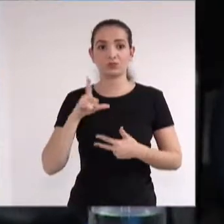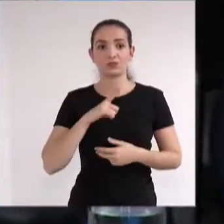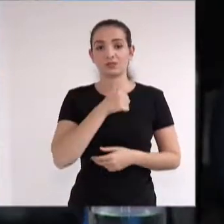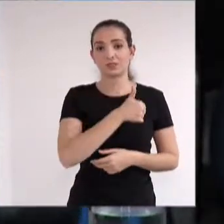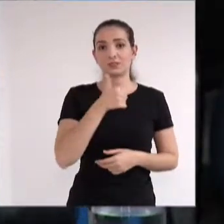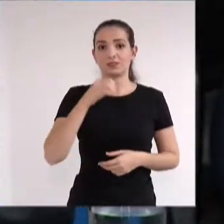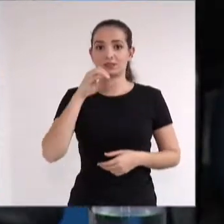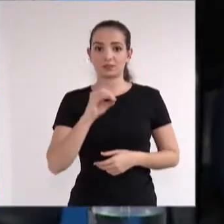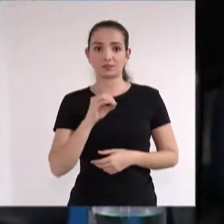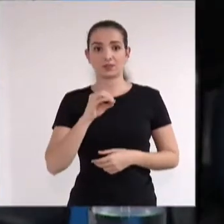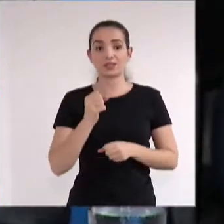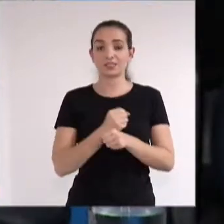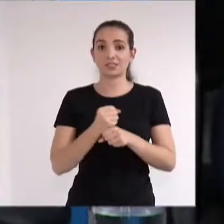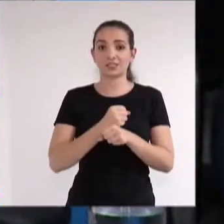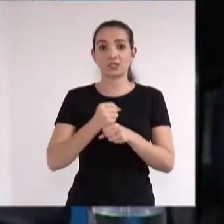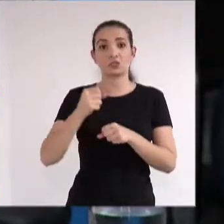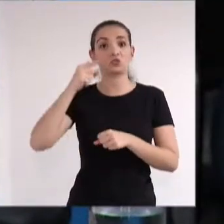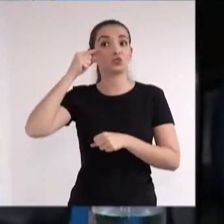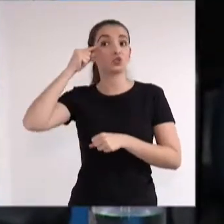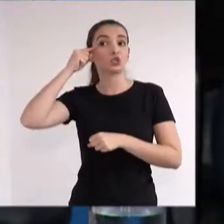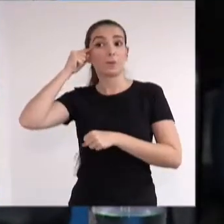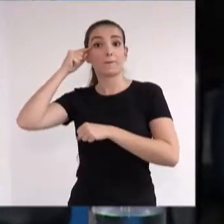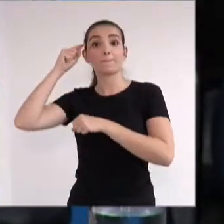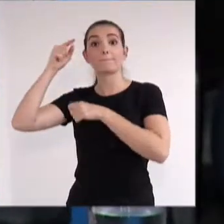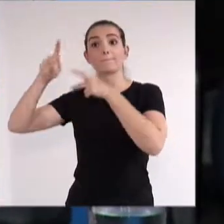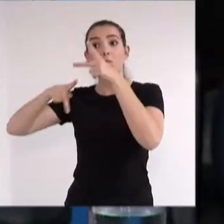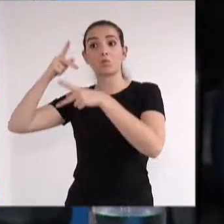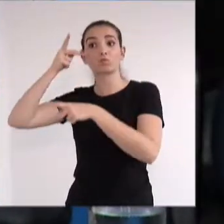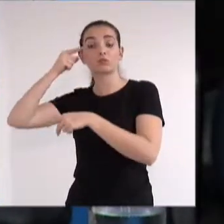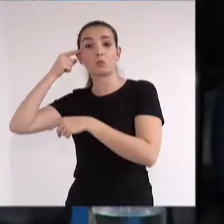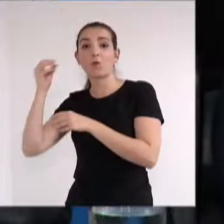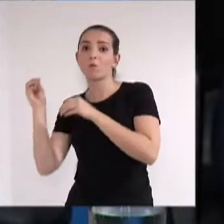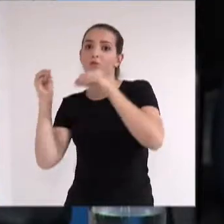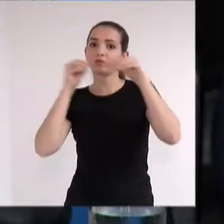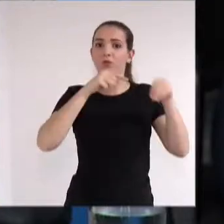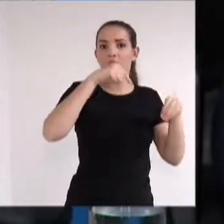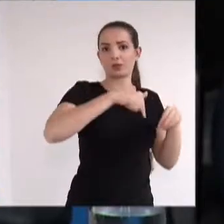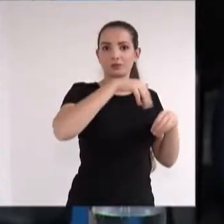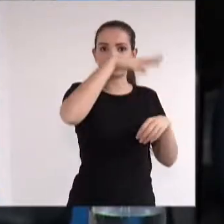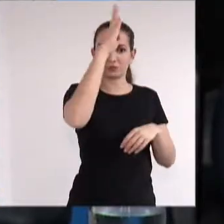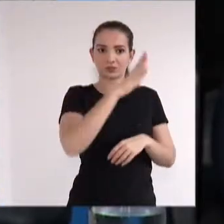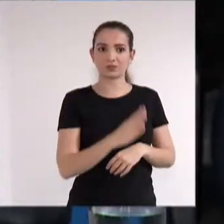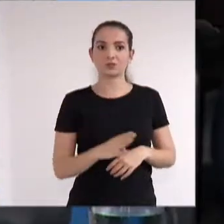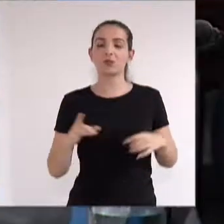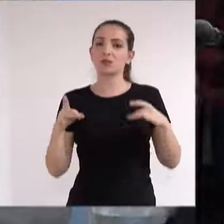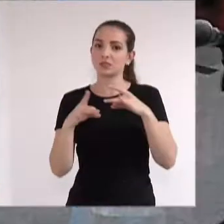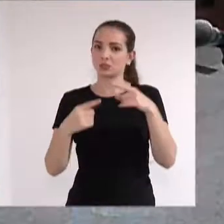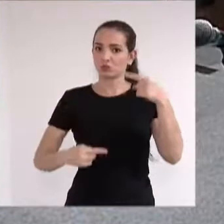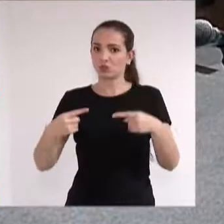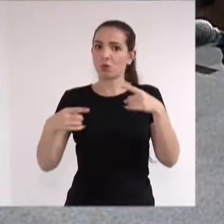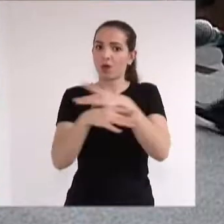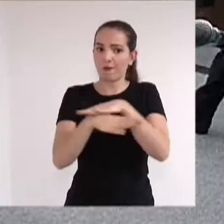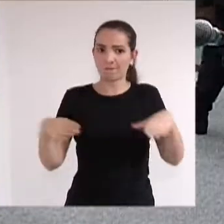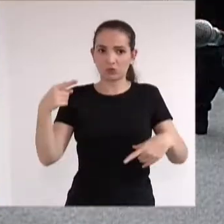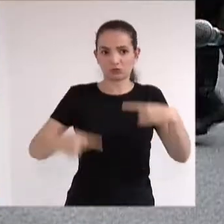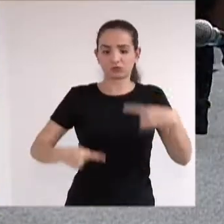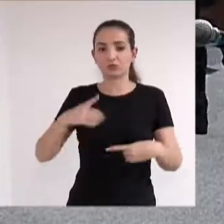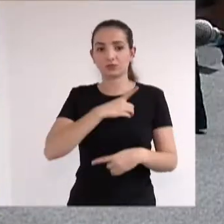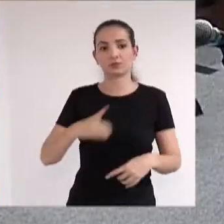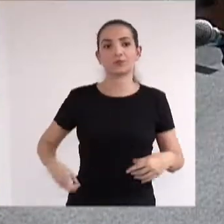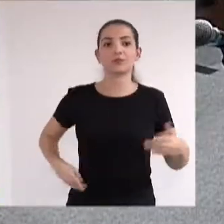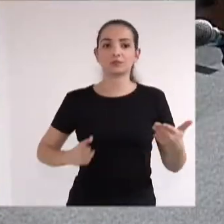110 anos da imigração japonesa no Brasil. Em discussão, encerrada a discussão, em votação, os deputados que